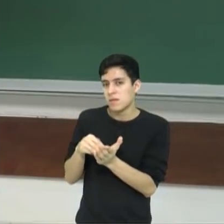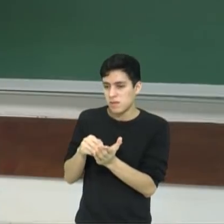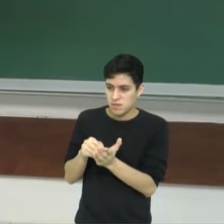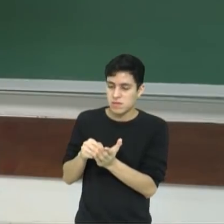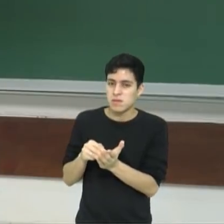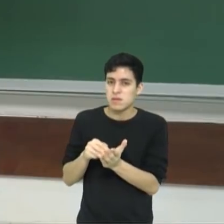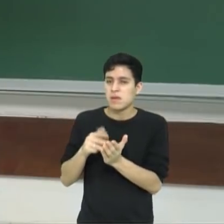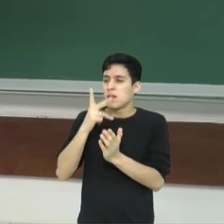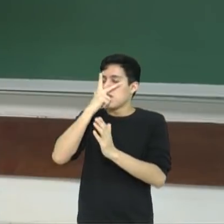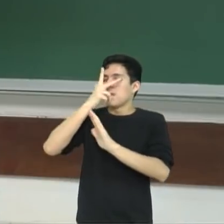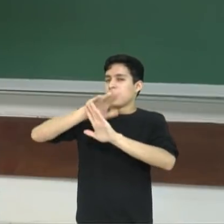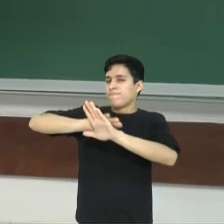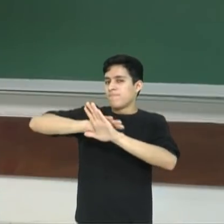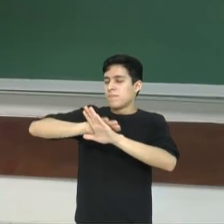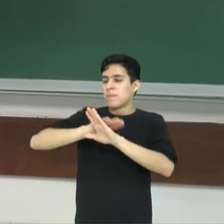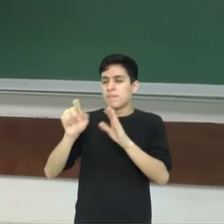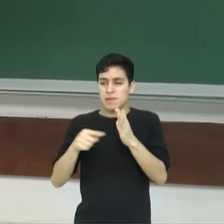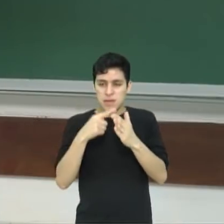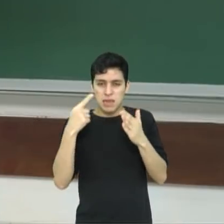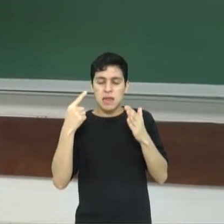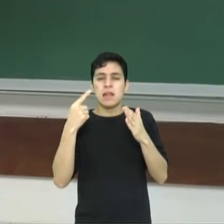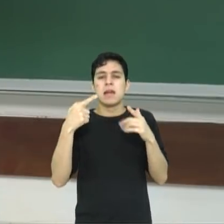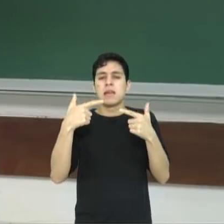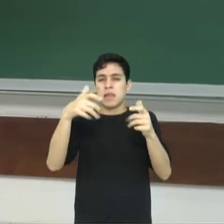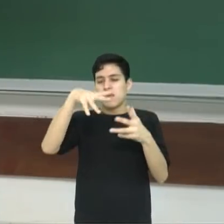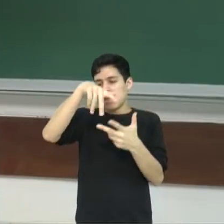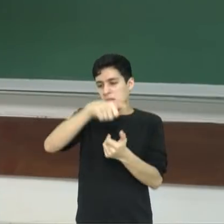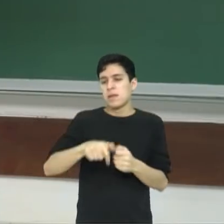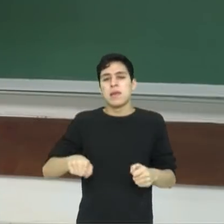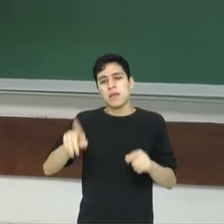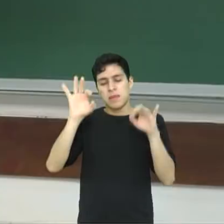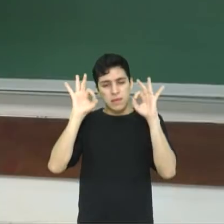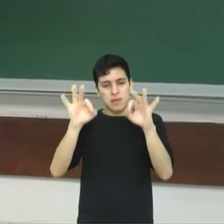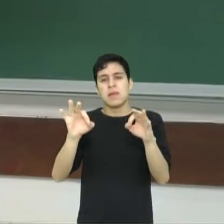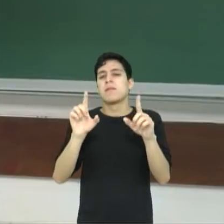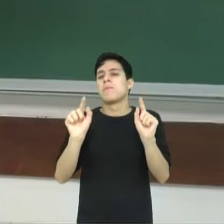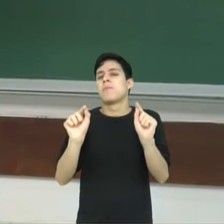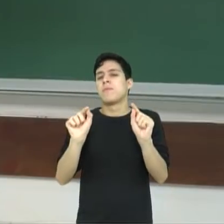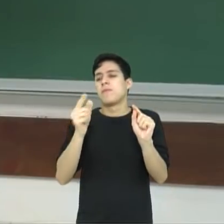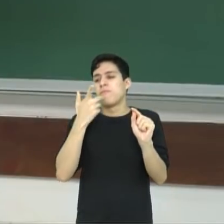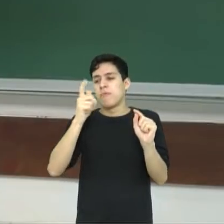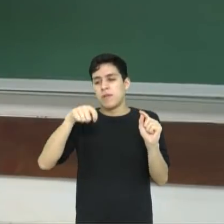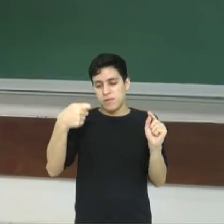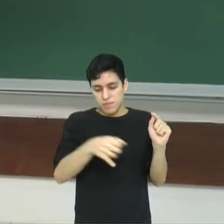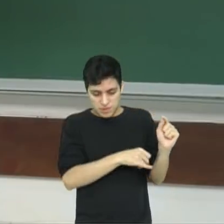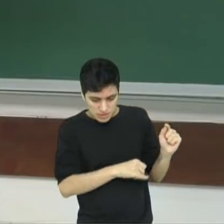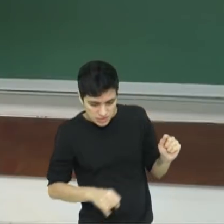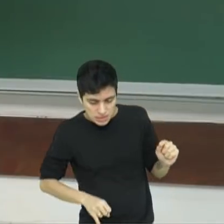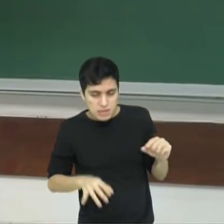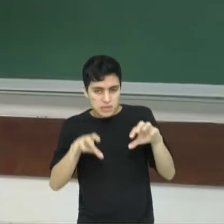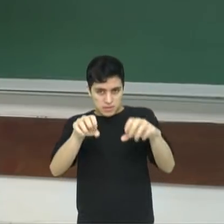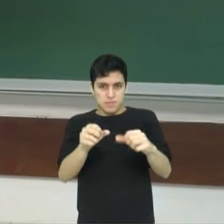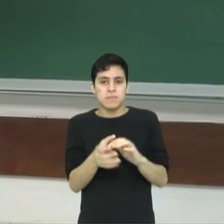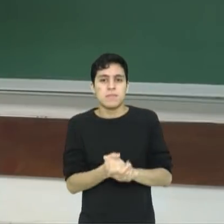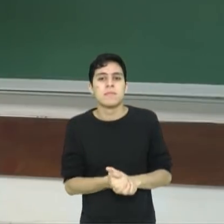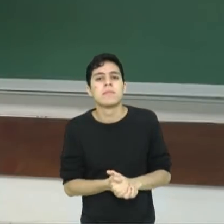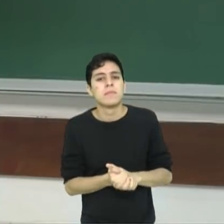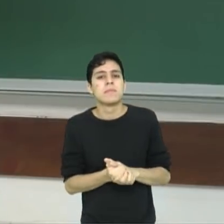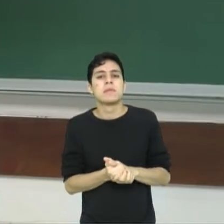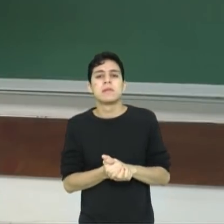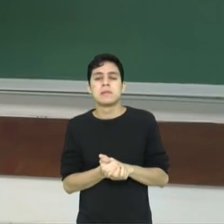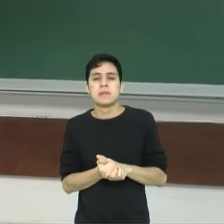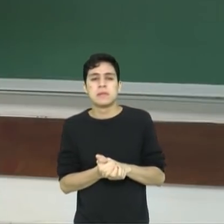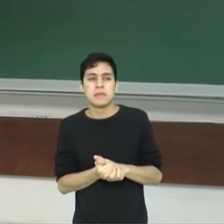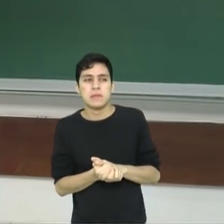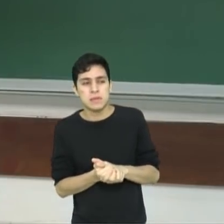dão um pano de fundo para a Primeira Guerra Mundial é exatamente o que nós chamamos de imperialismo. Junto com ele nós colocamos depois, junto